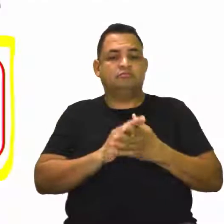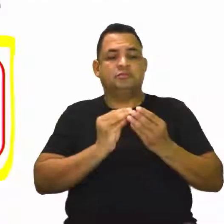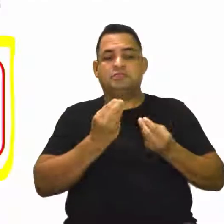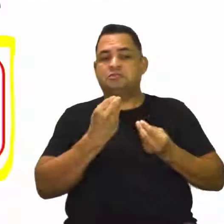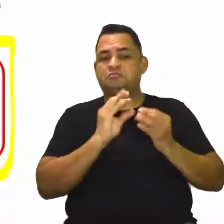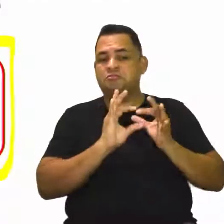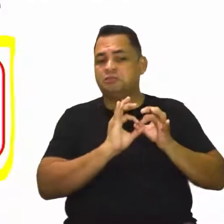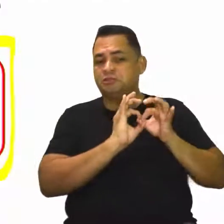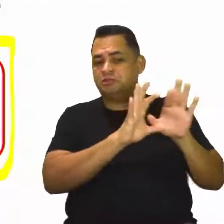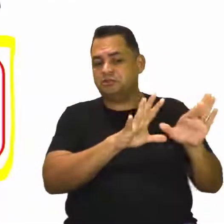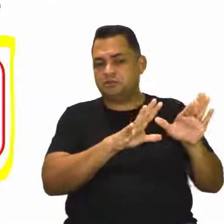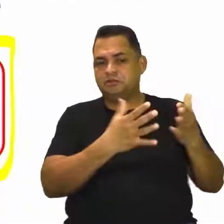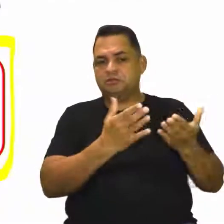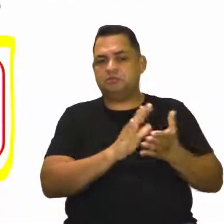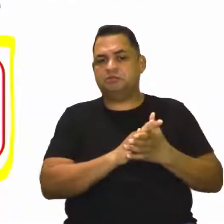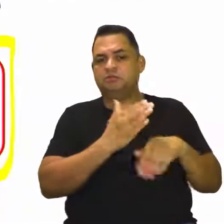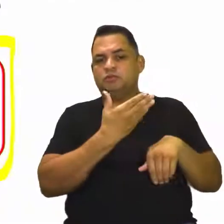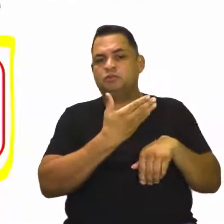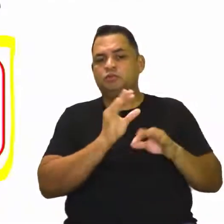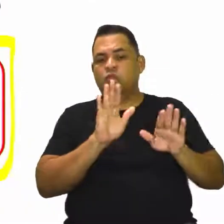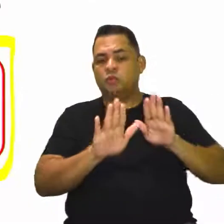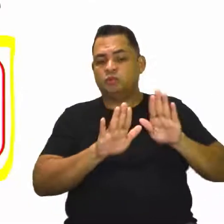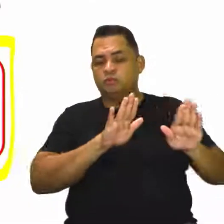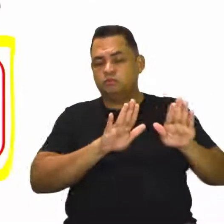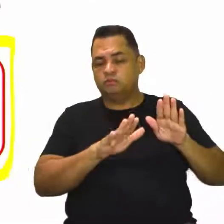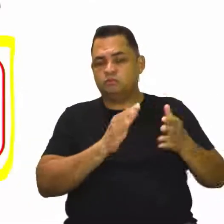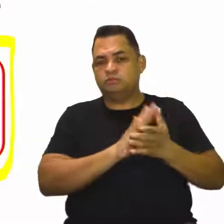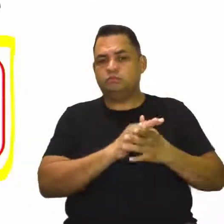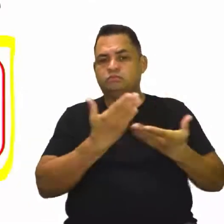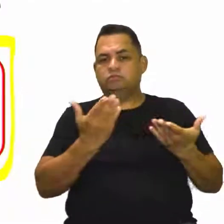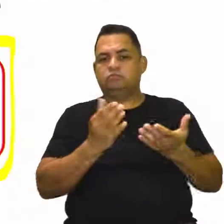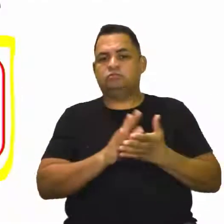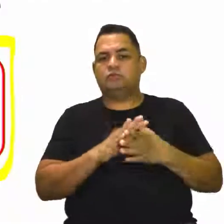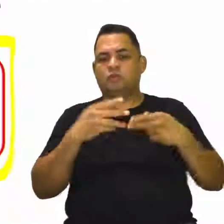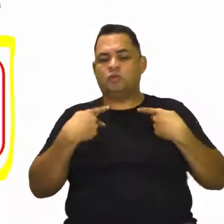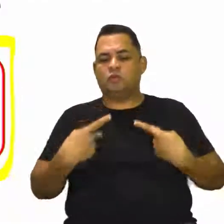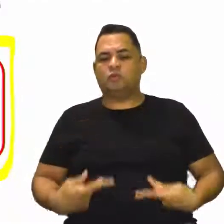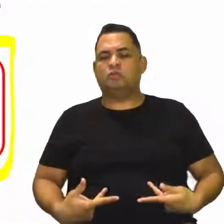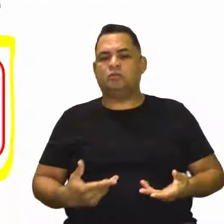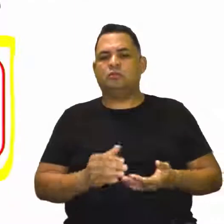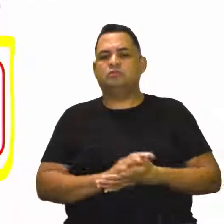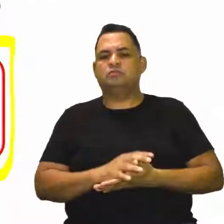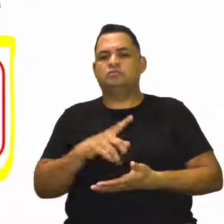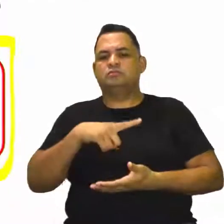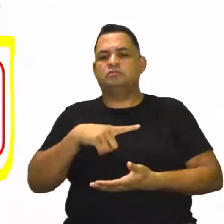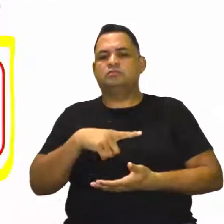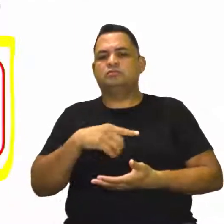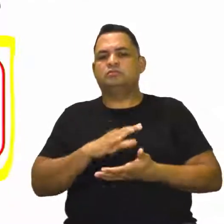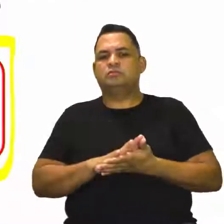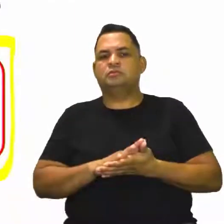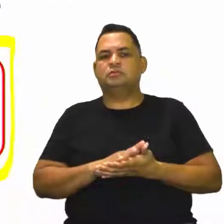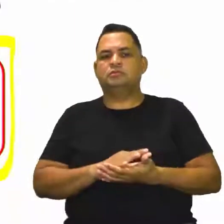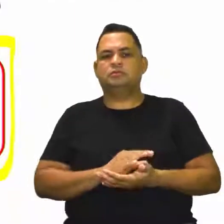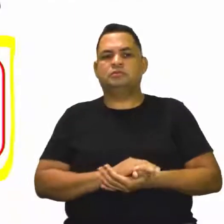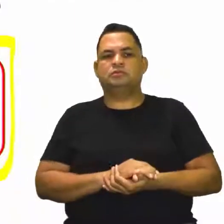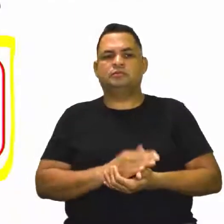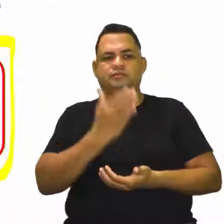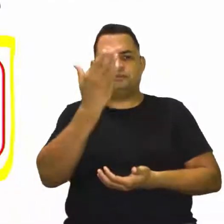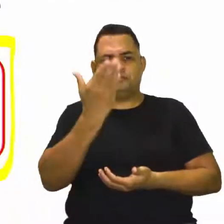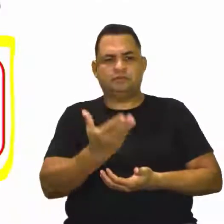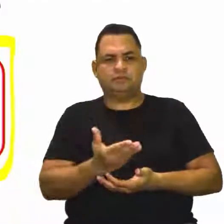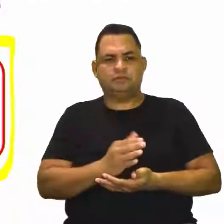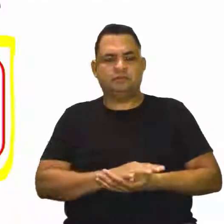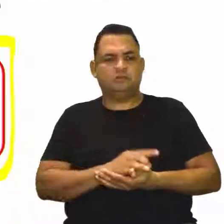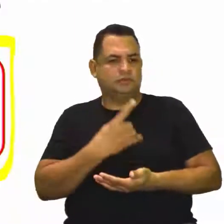um pouquinho mais essa questão do cuidado maior com cuidado corporal. Existem outros pontos aqui que são bem relevantes, a gente